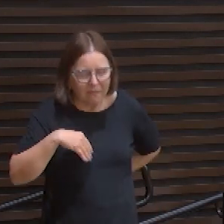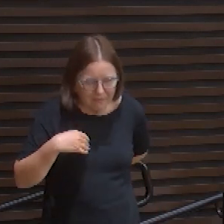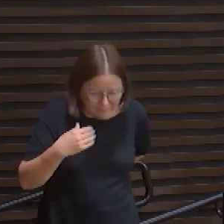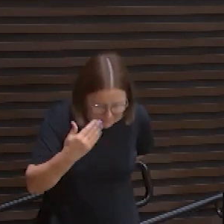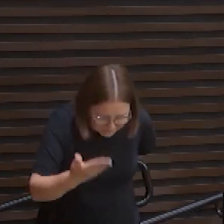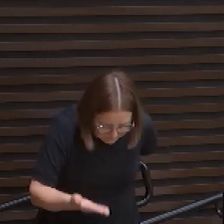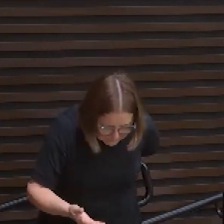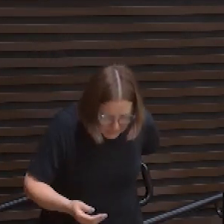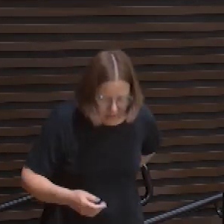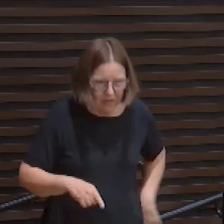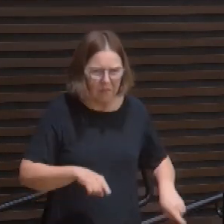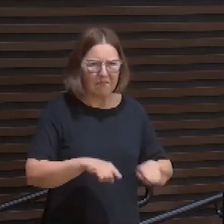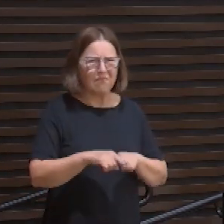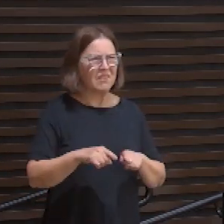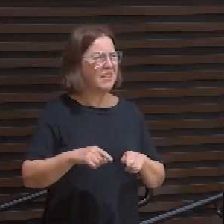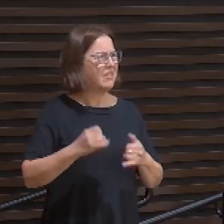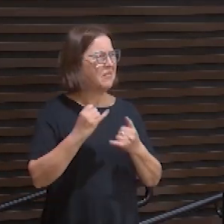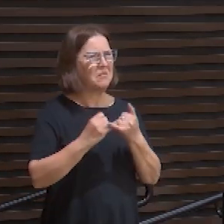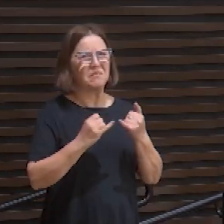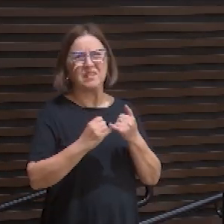muito impressionado.